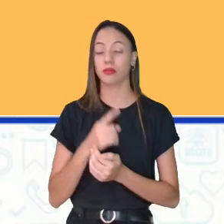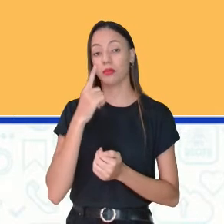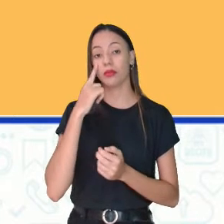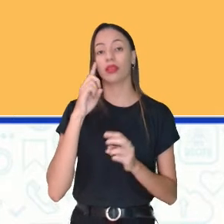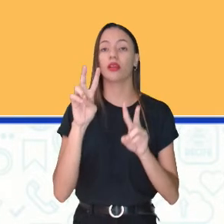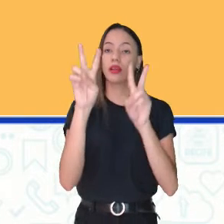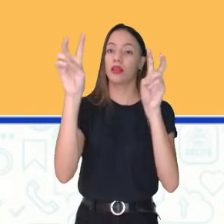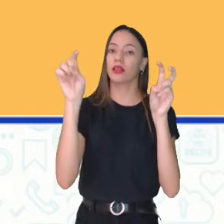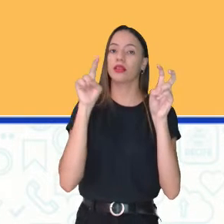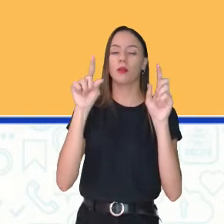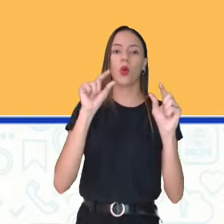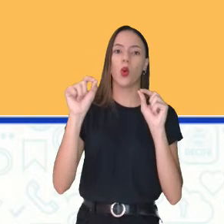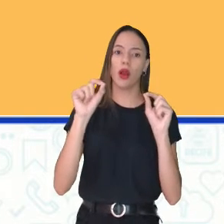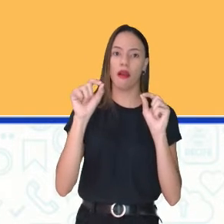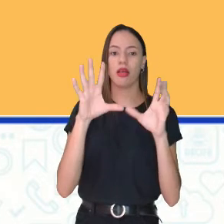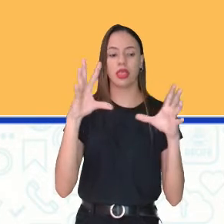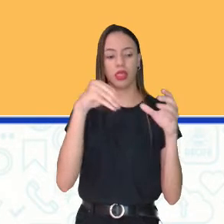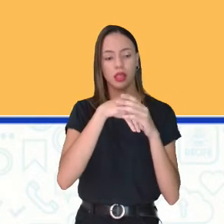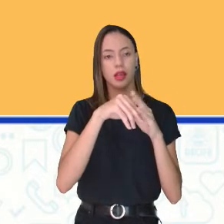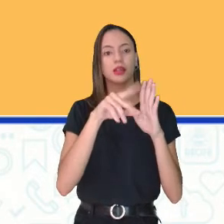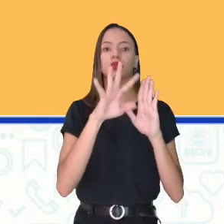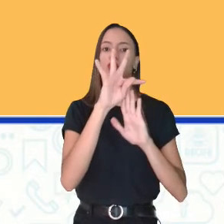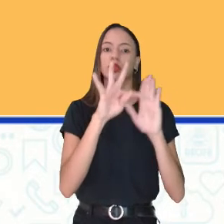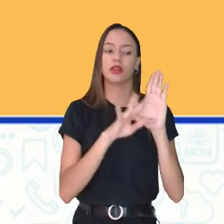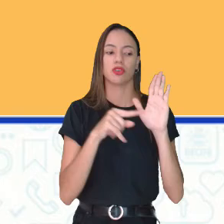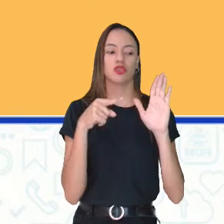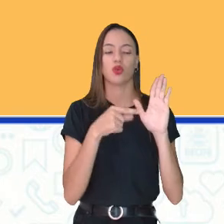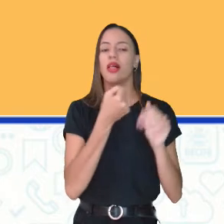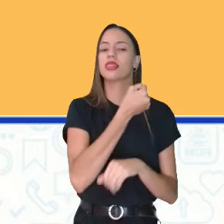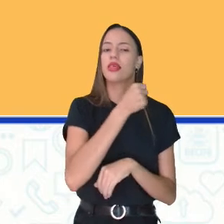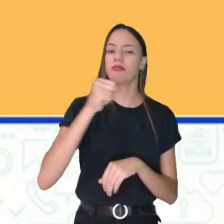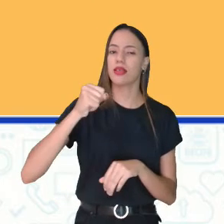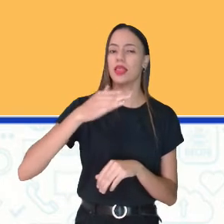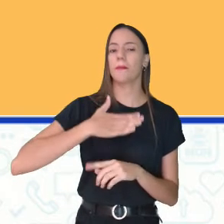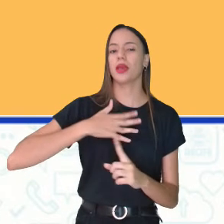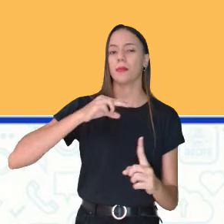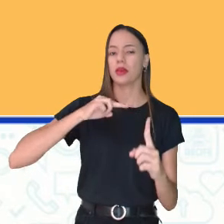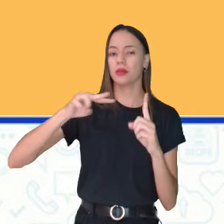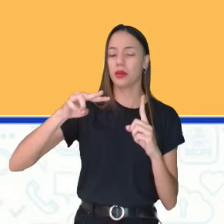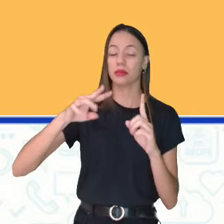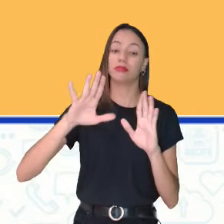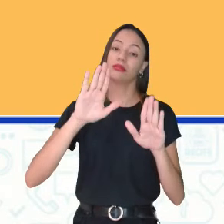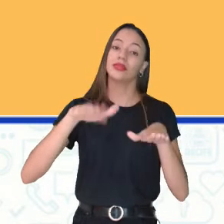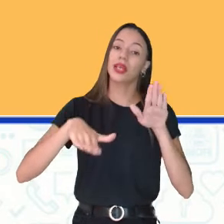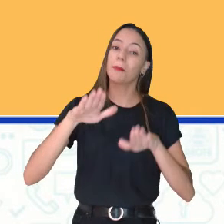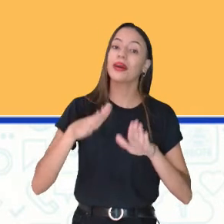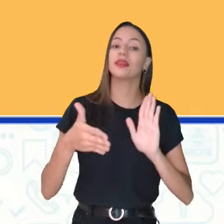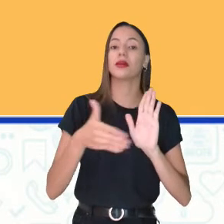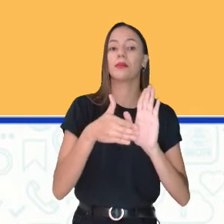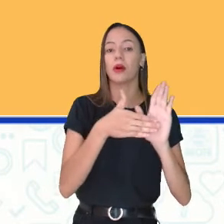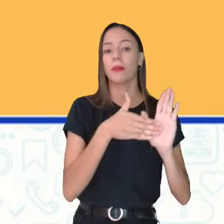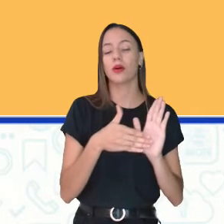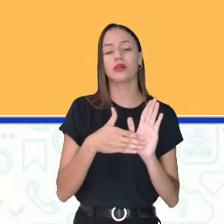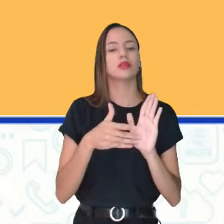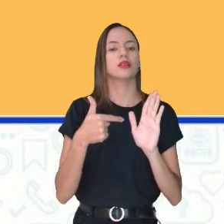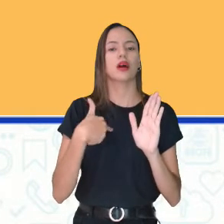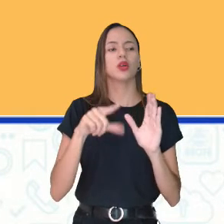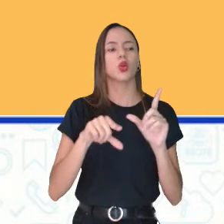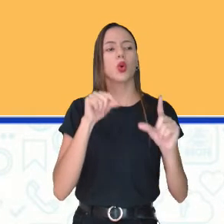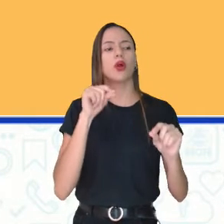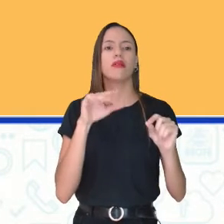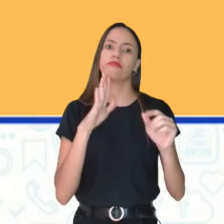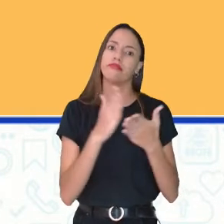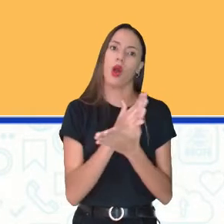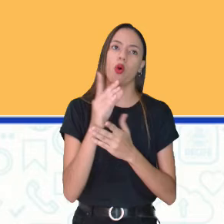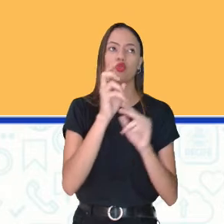assunto abordado no texto, a ideia a ser defendida. Dependendo da proposta, podemos escolher diversos